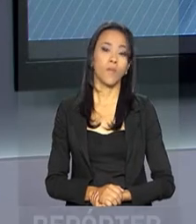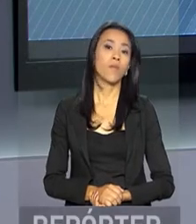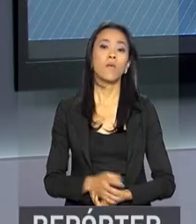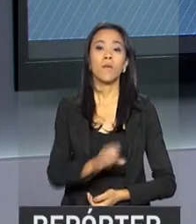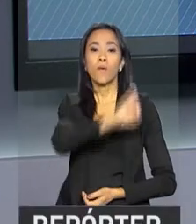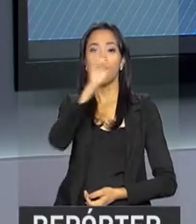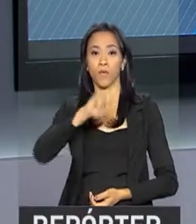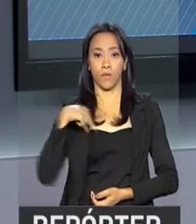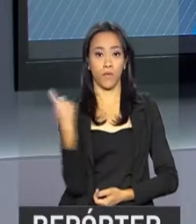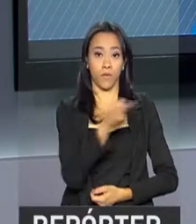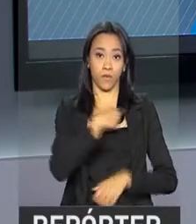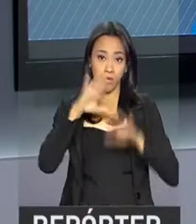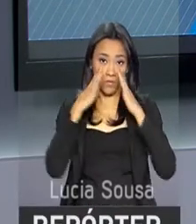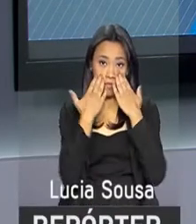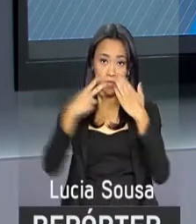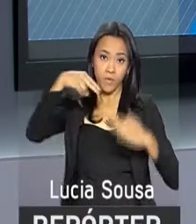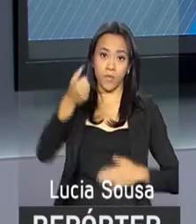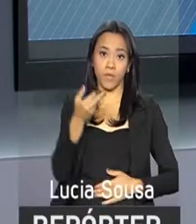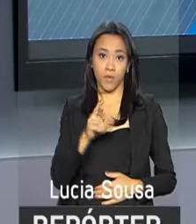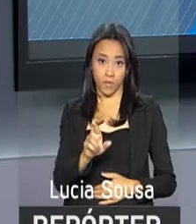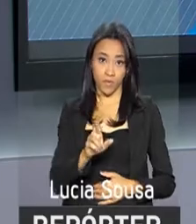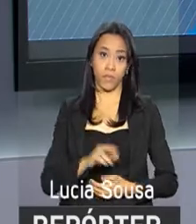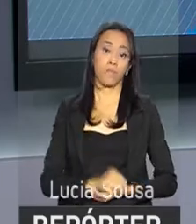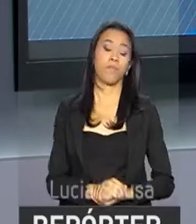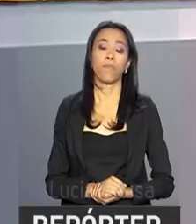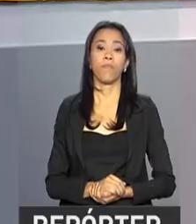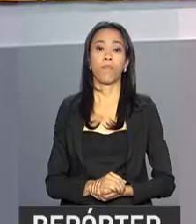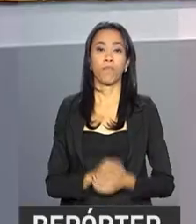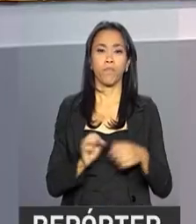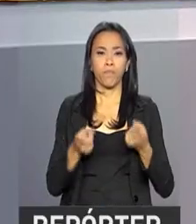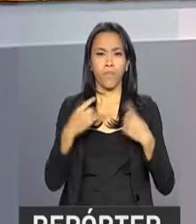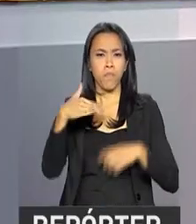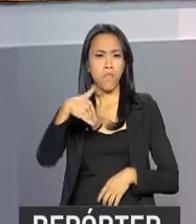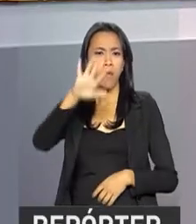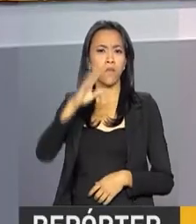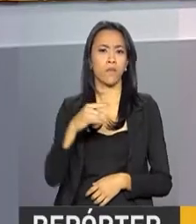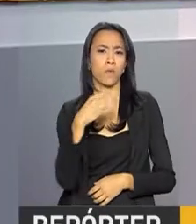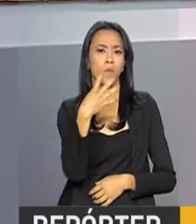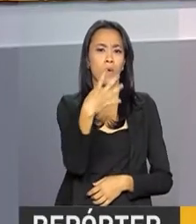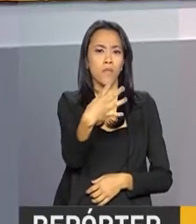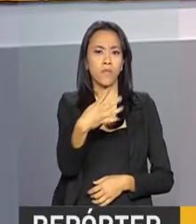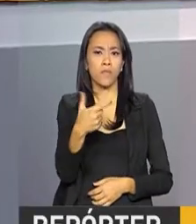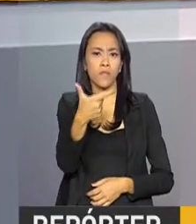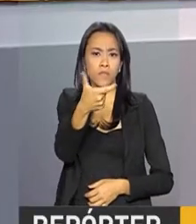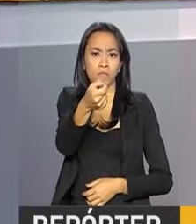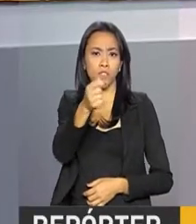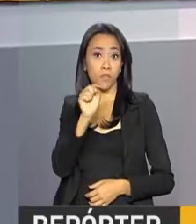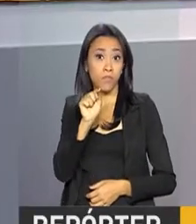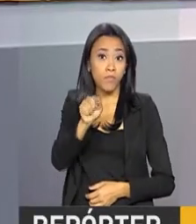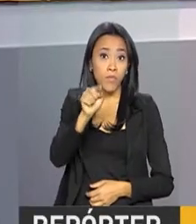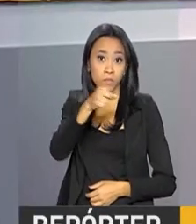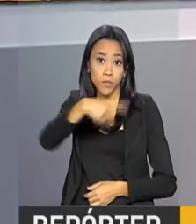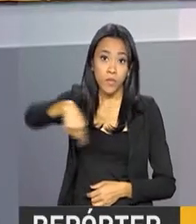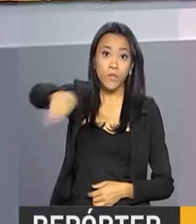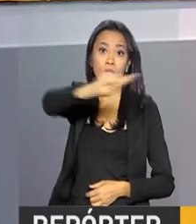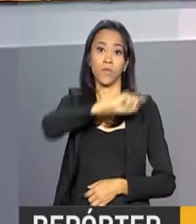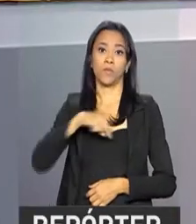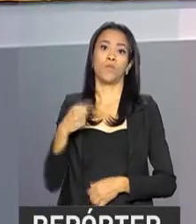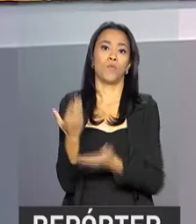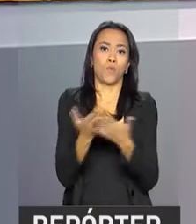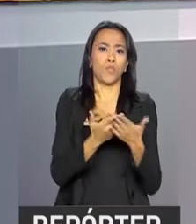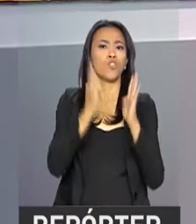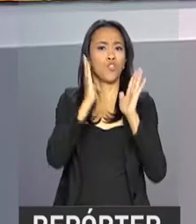Olá, estamos de volta com o repórter NBR. Mais de 420 mil universitários já